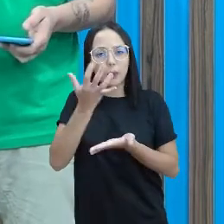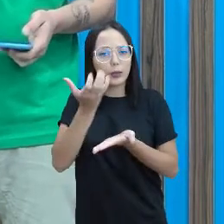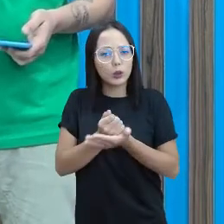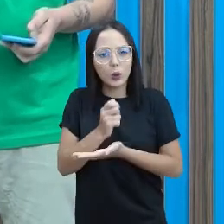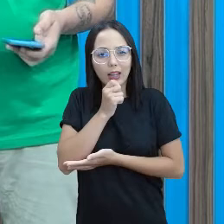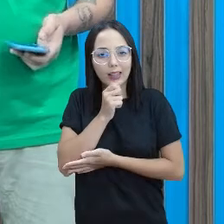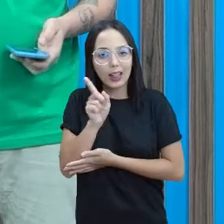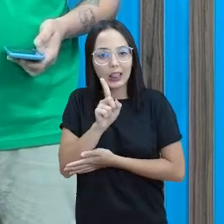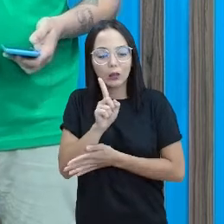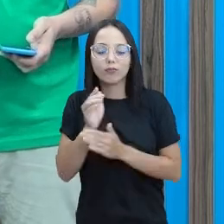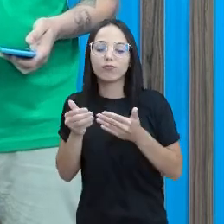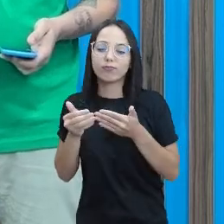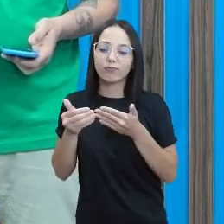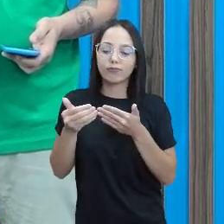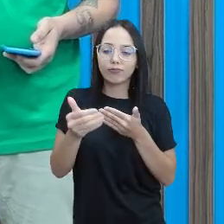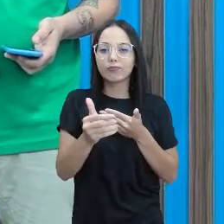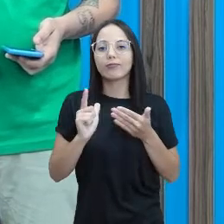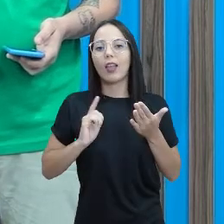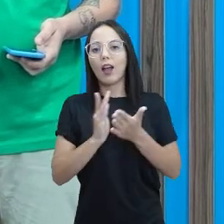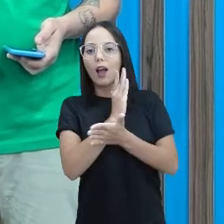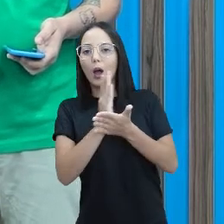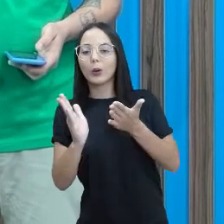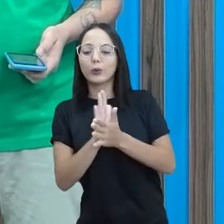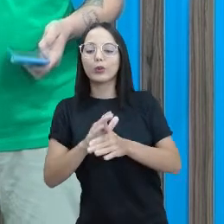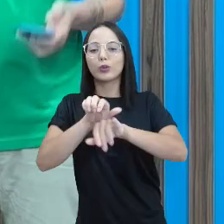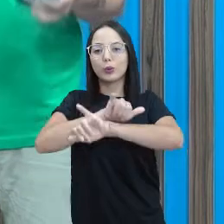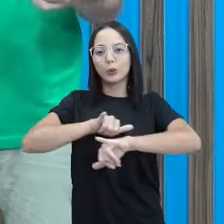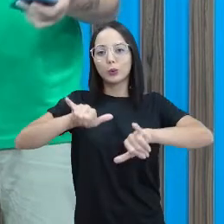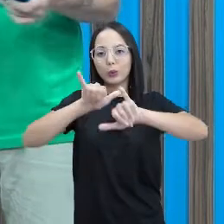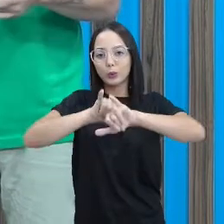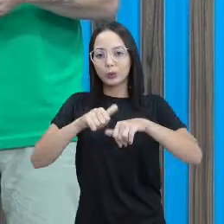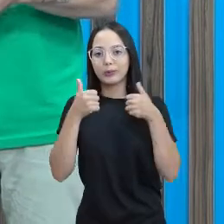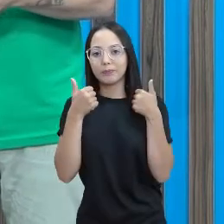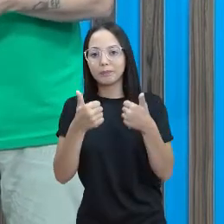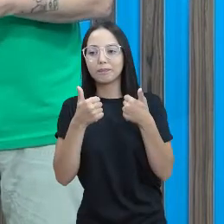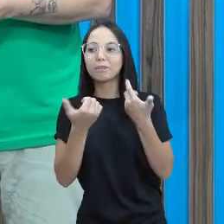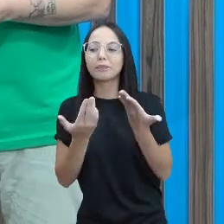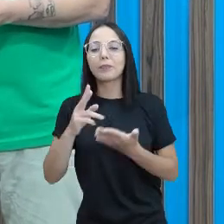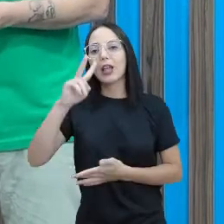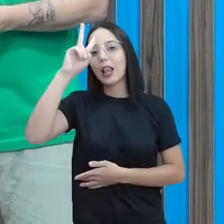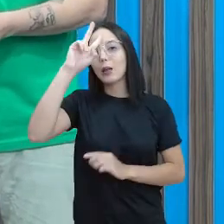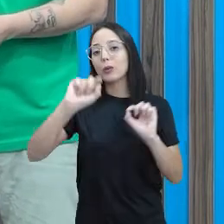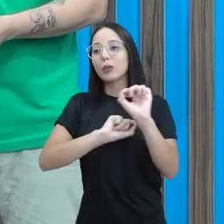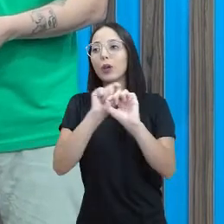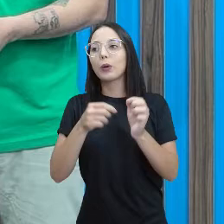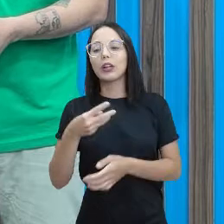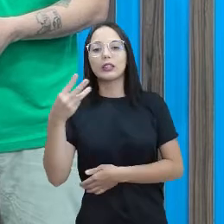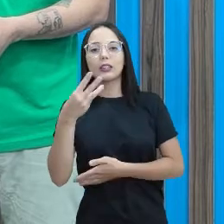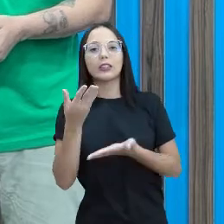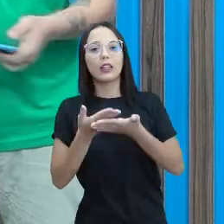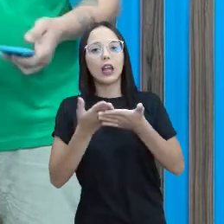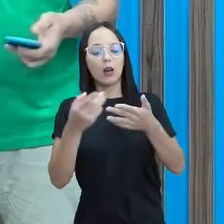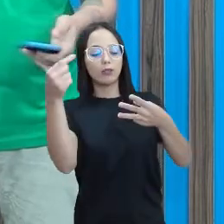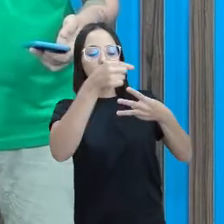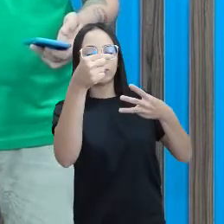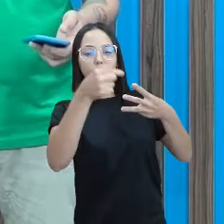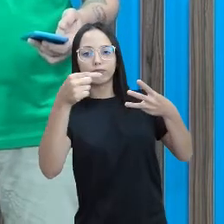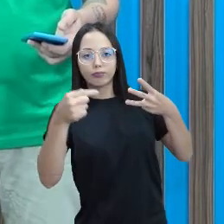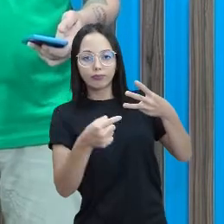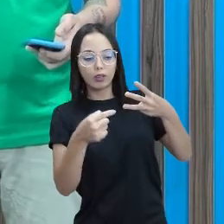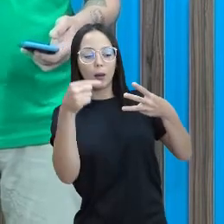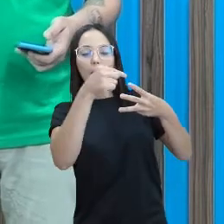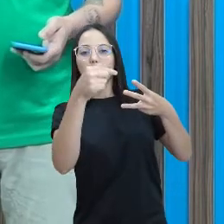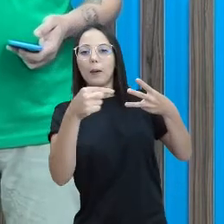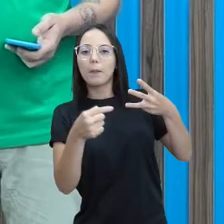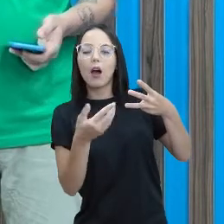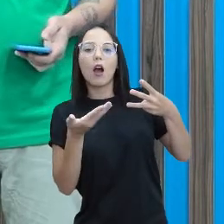ainda, daqui a pouco eu vou dar mais algumas orientações, tá certo? Então, veja, lembrando que essa é a terceira aula de um bloco de 3 aulas para o nono ano,